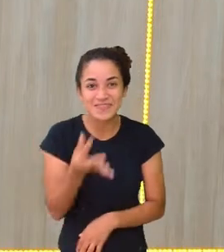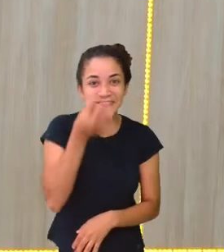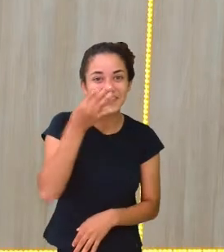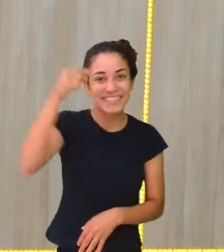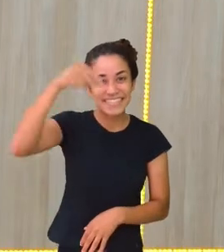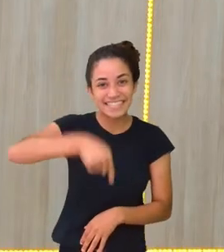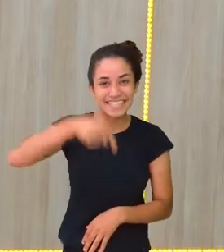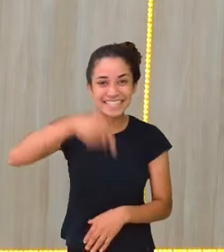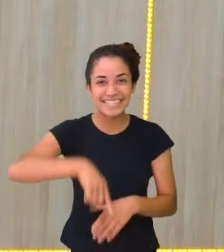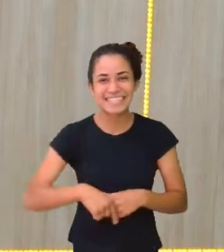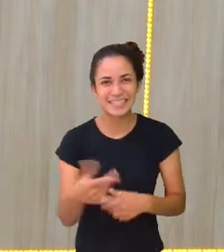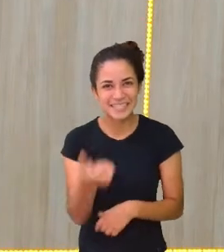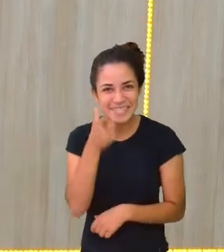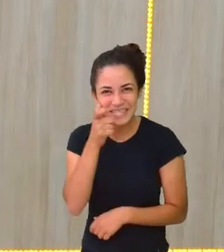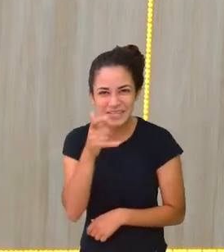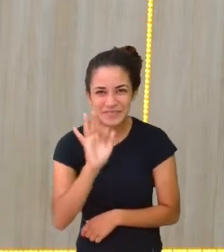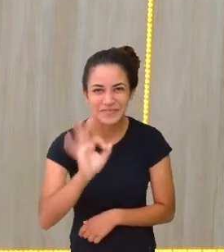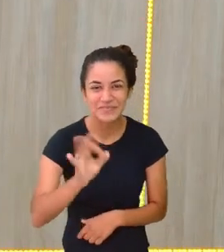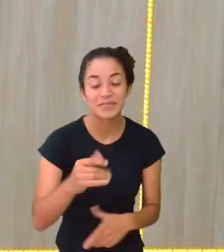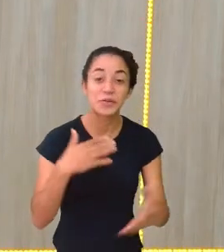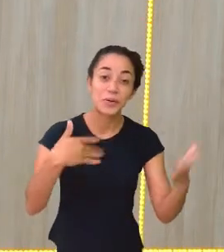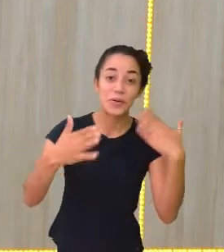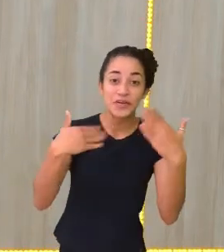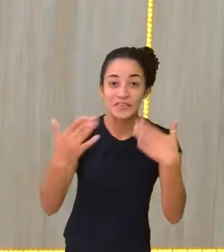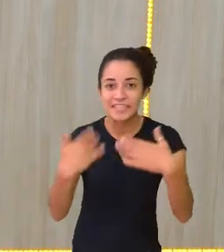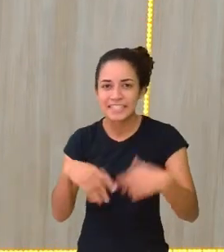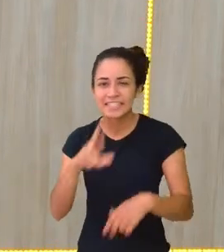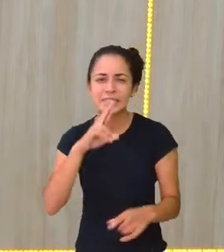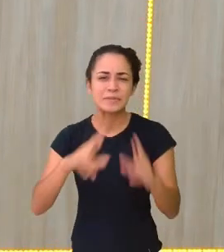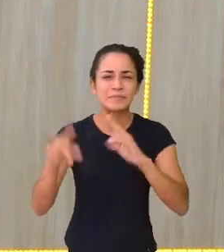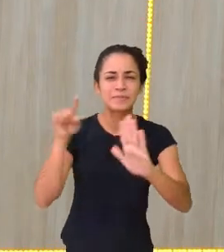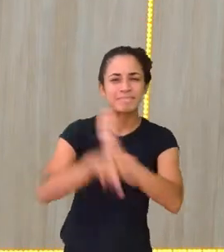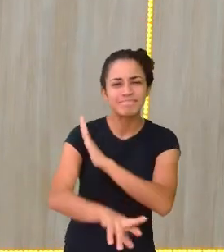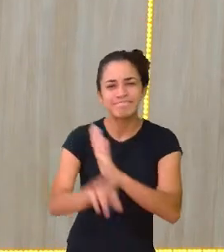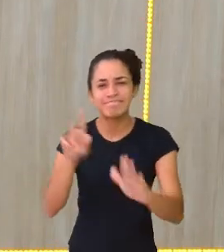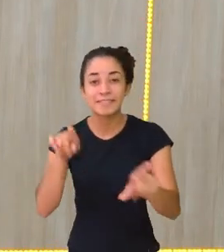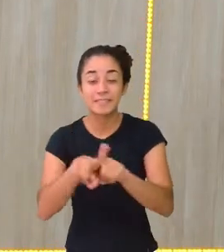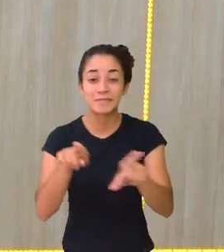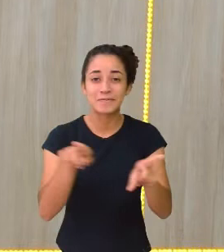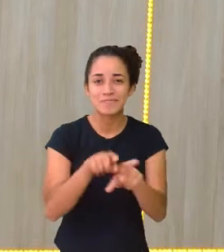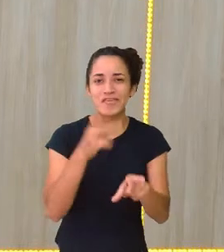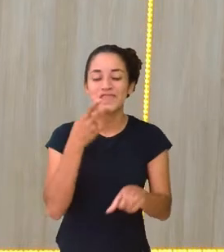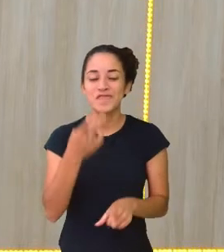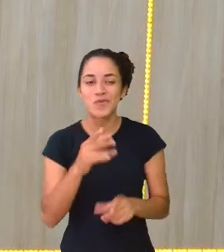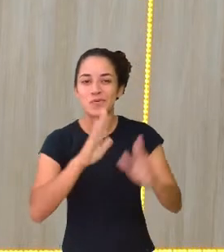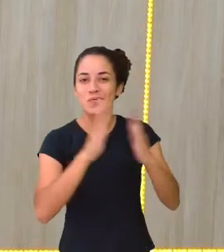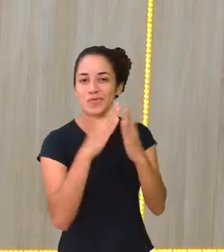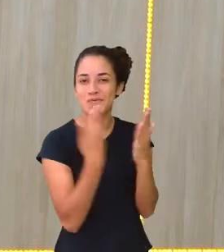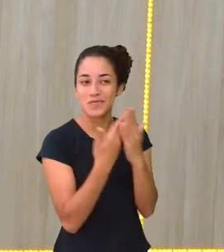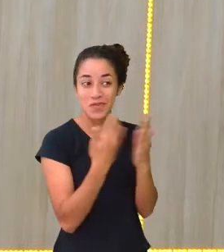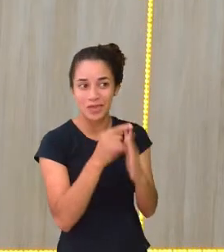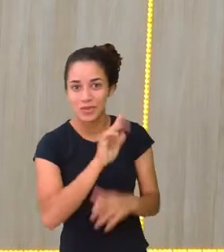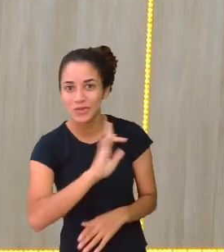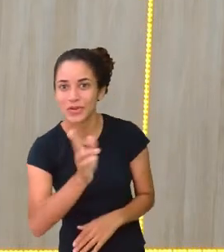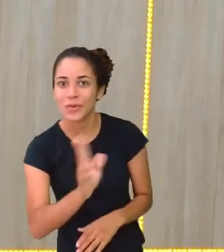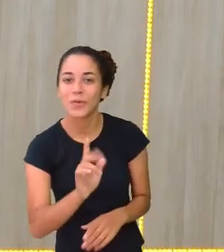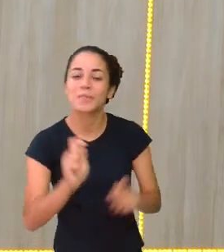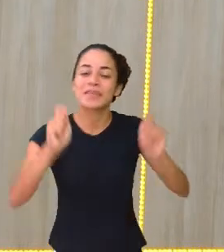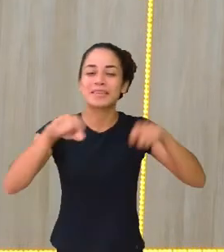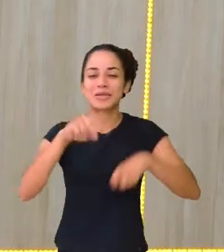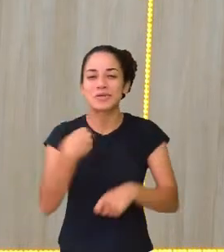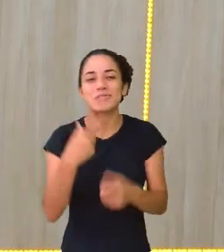que interessante. Conversar, responder perguntas, dizer o nome da escola para que a gente possa agradecer